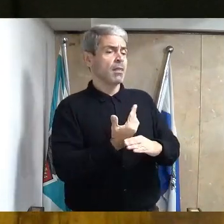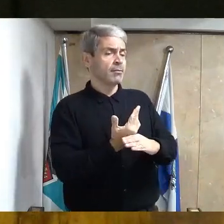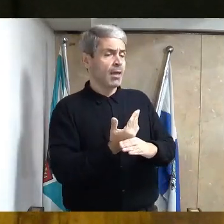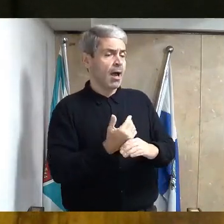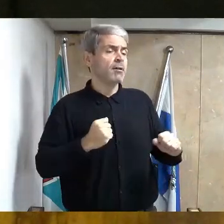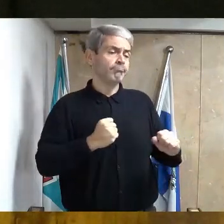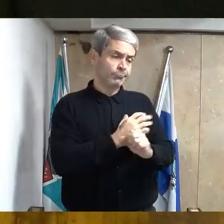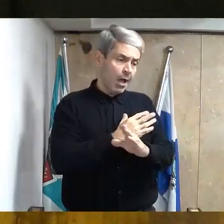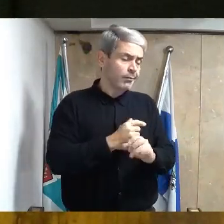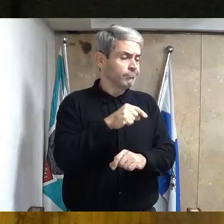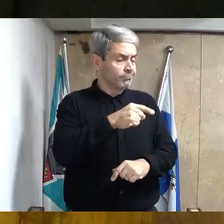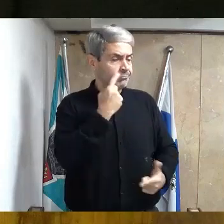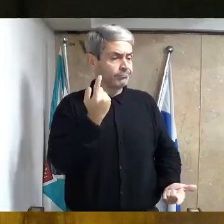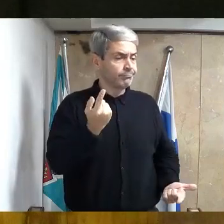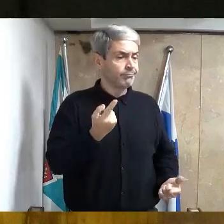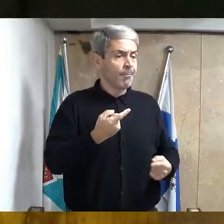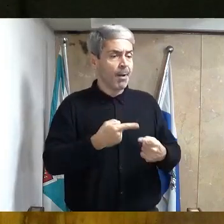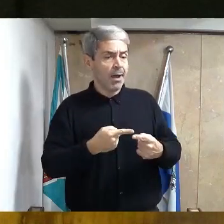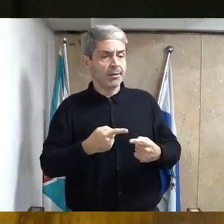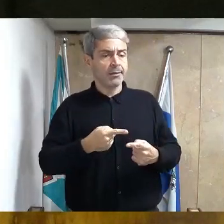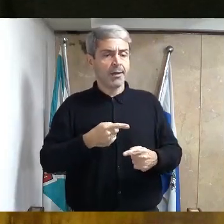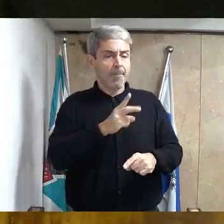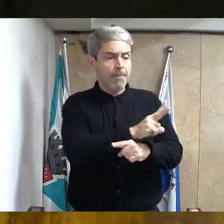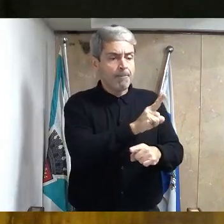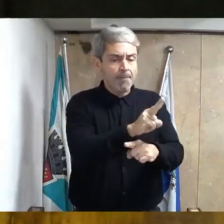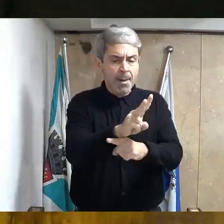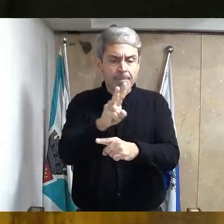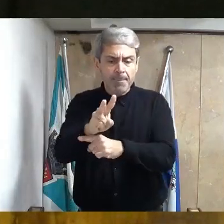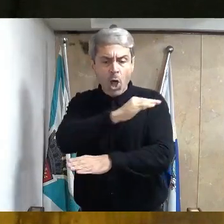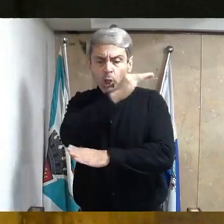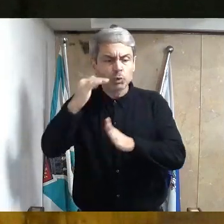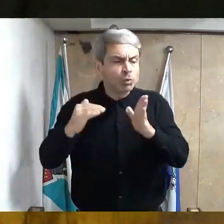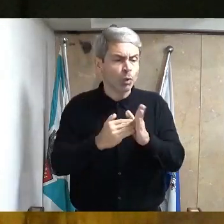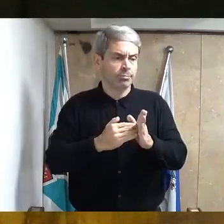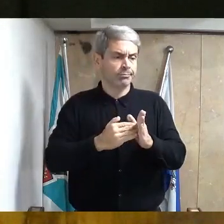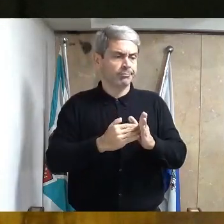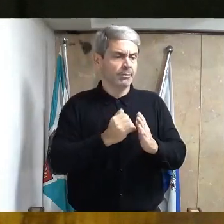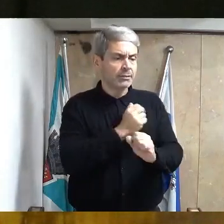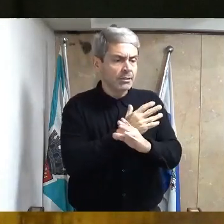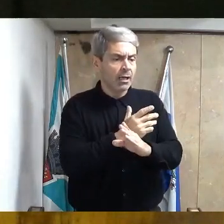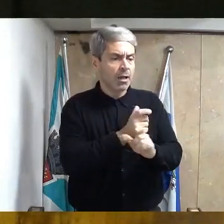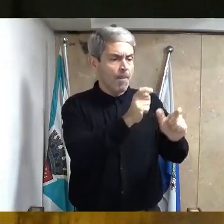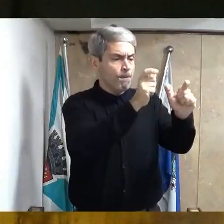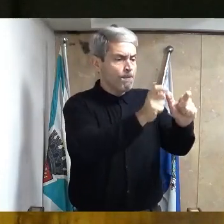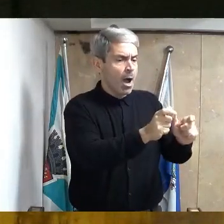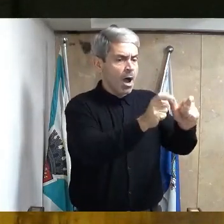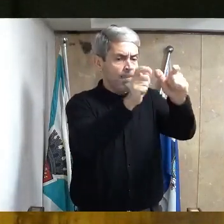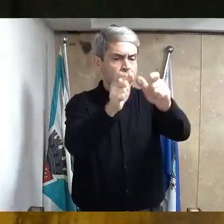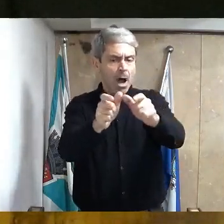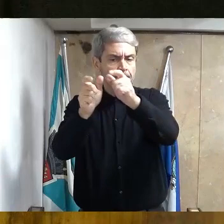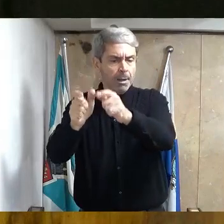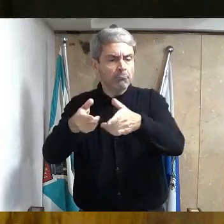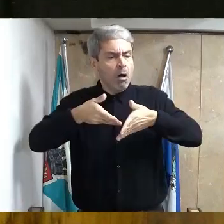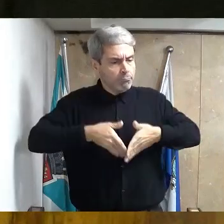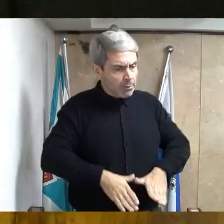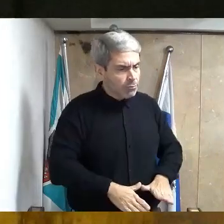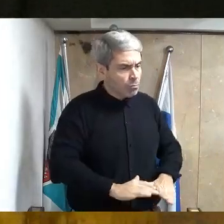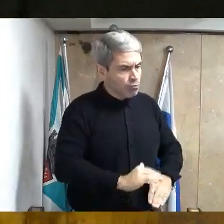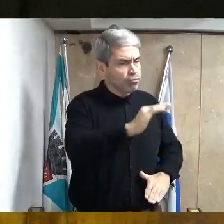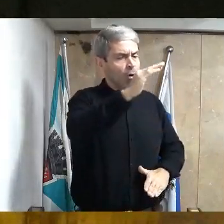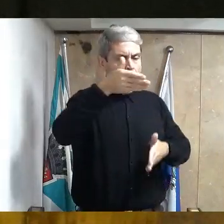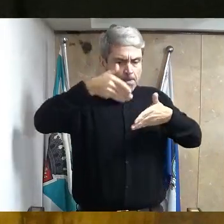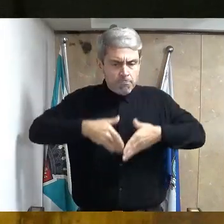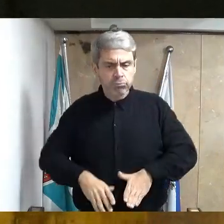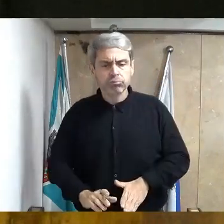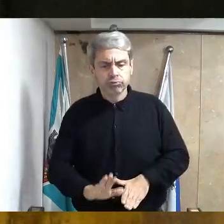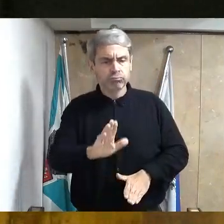porém, nós defendemos toda a cidade, mas todos nós moramos num lugar que fomos nascido e criado, e a gente mora num bairro